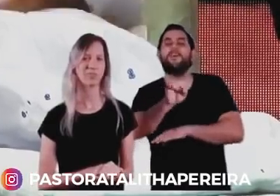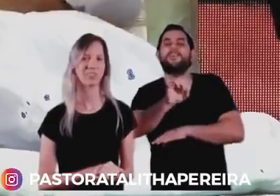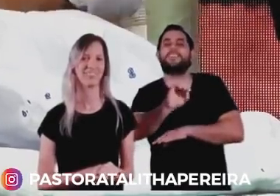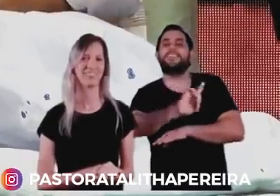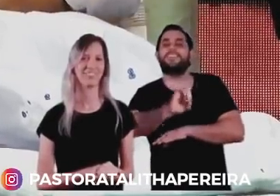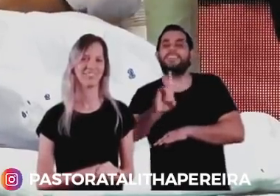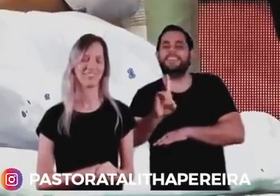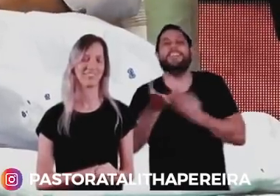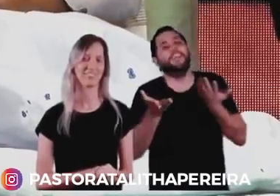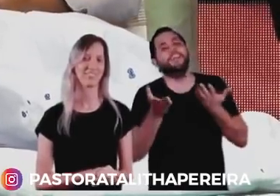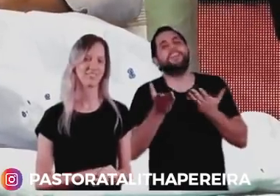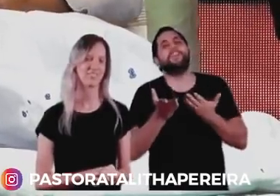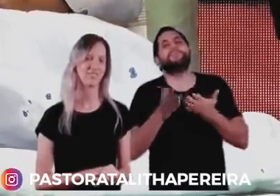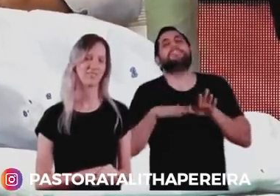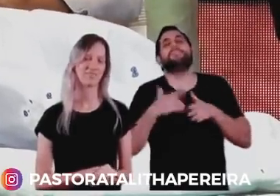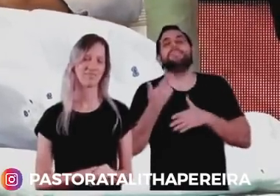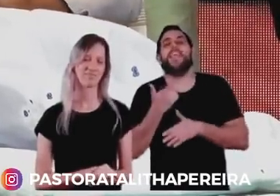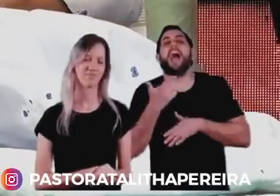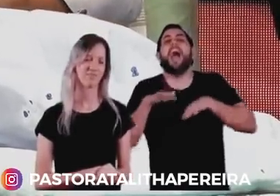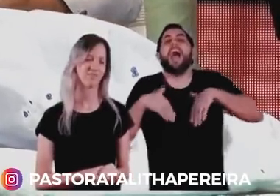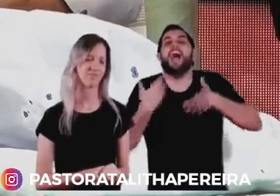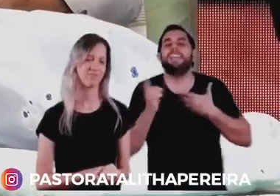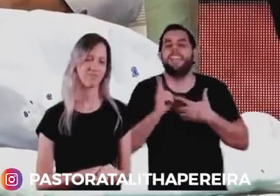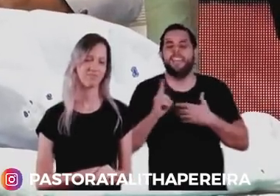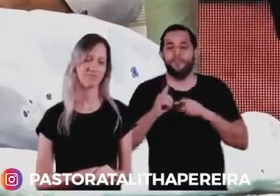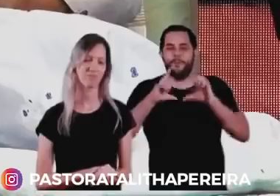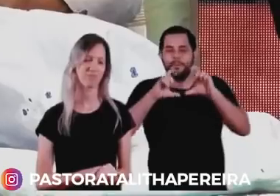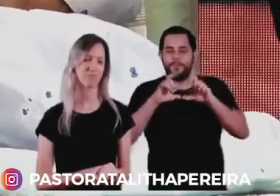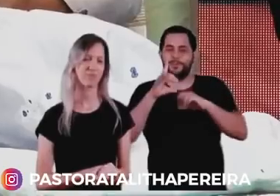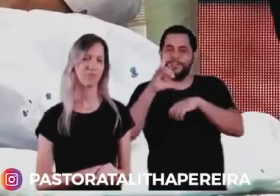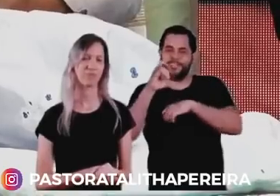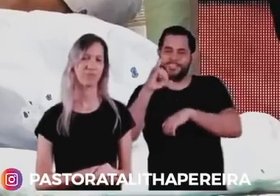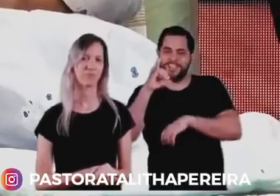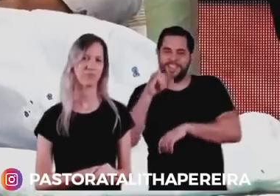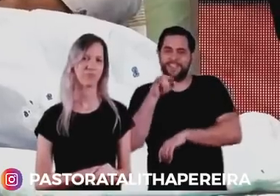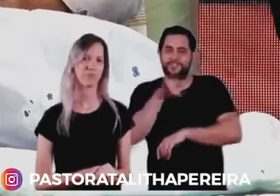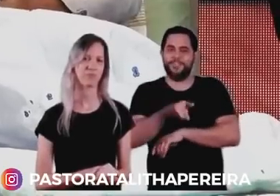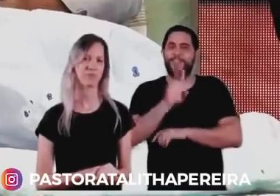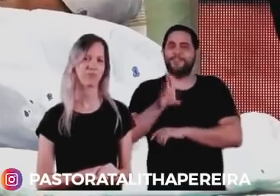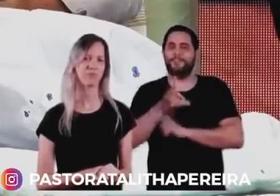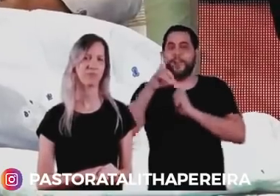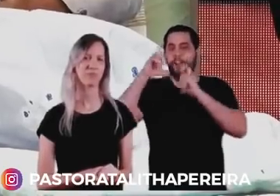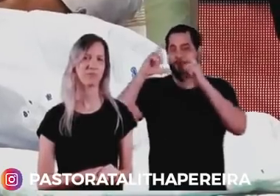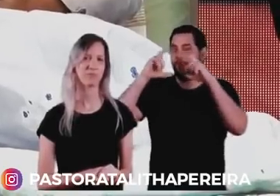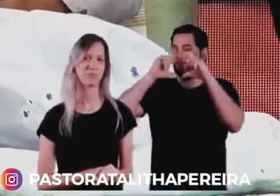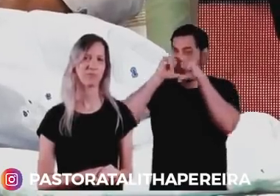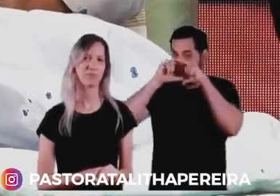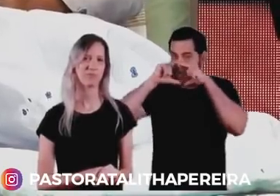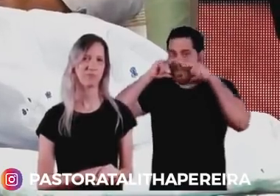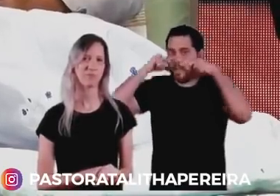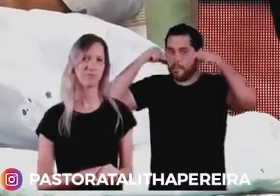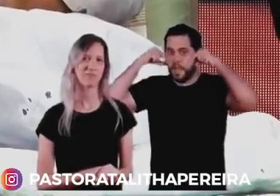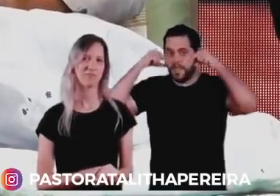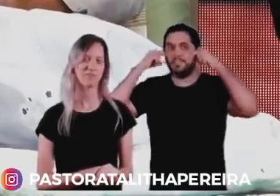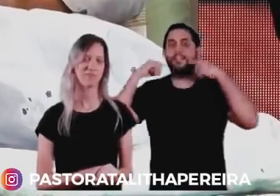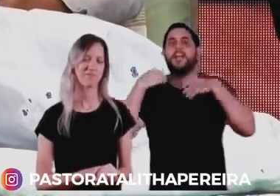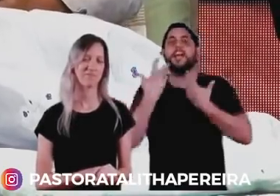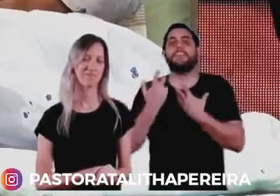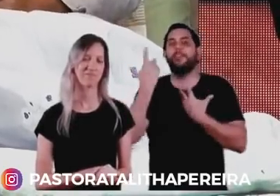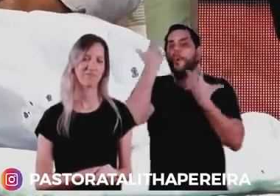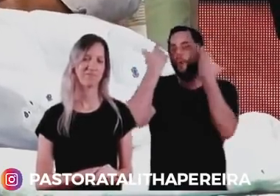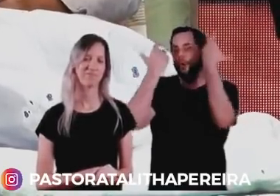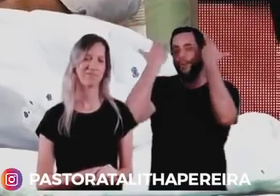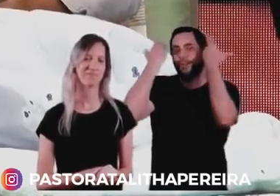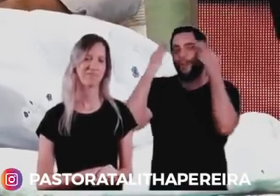você não ainda postou no Instagram uma foto de máscara, se você não tentou cortar o cabelo